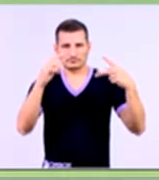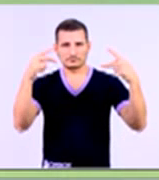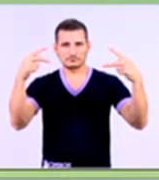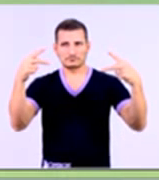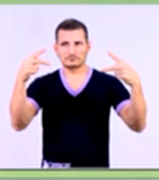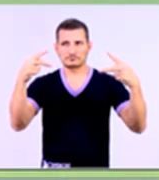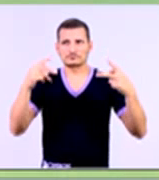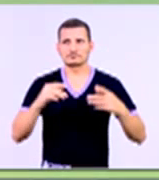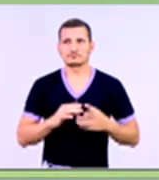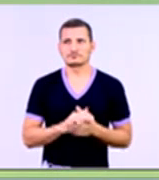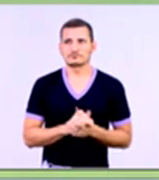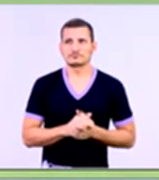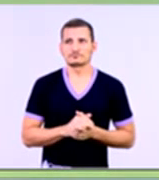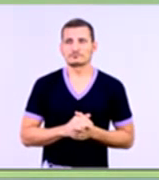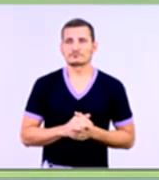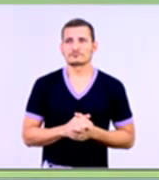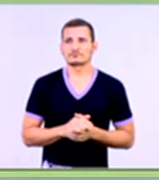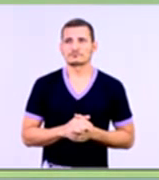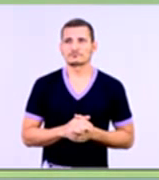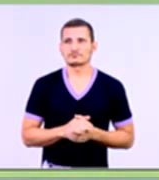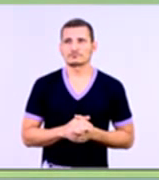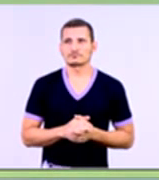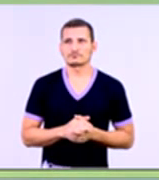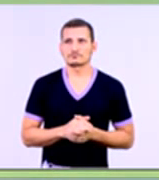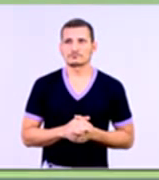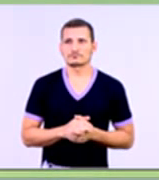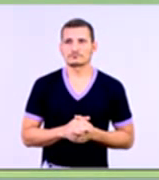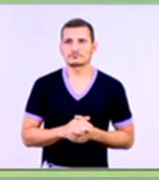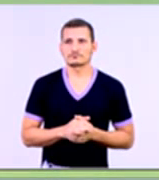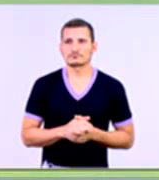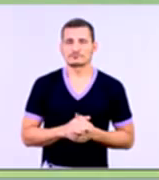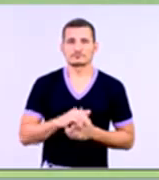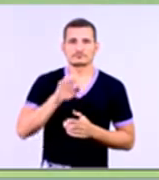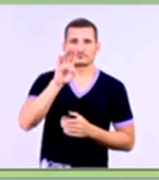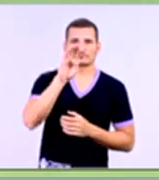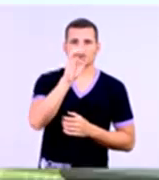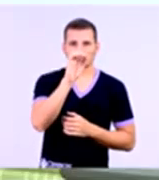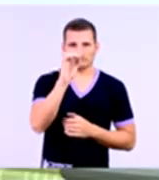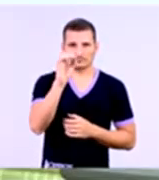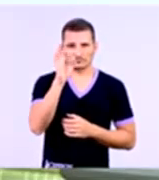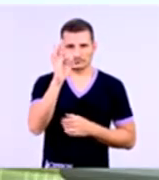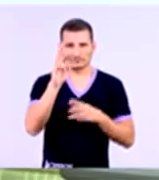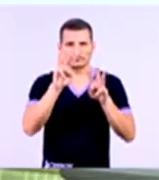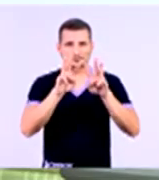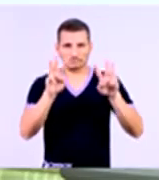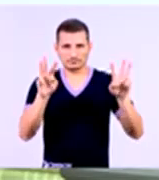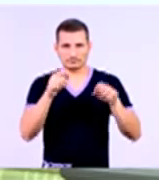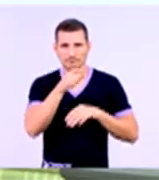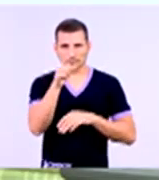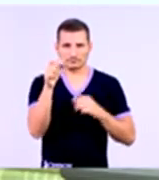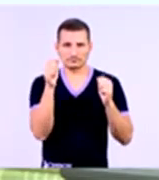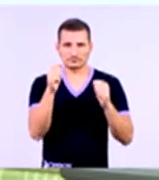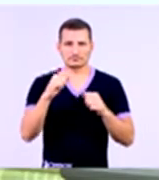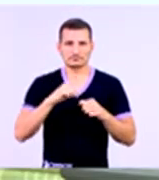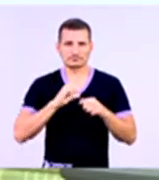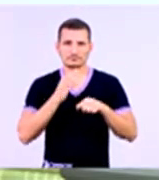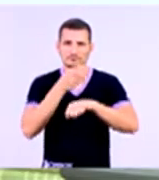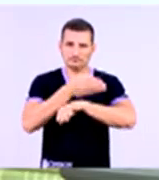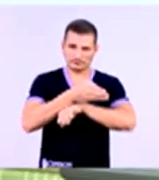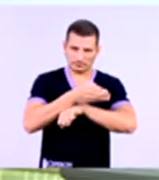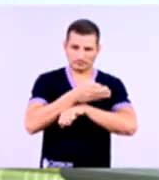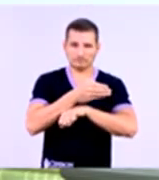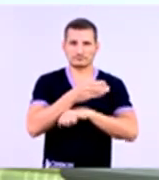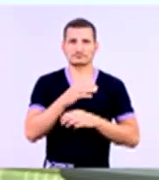A fonte é a mesma. Então no site Bootstrap CDN vocês podem ter acesso tanto ao Bootstrap